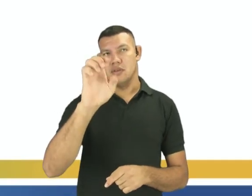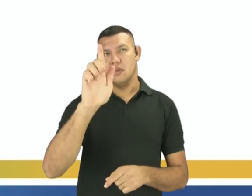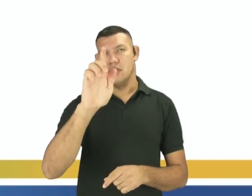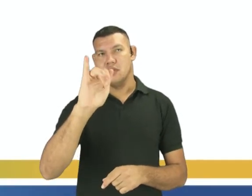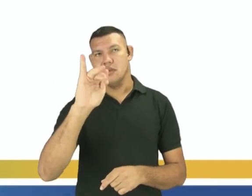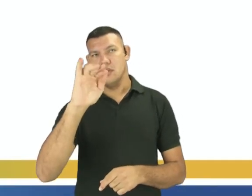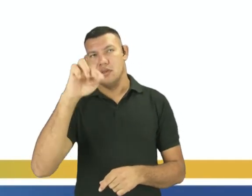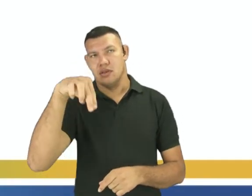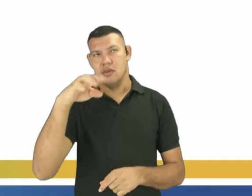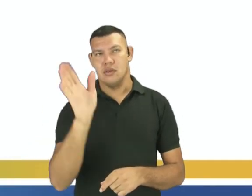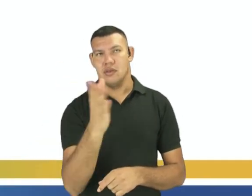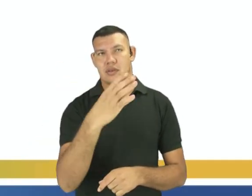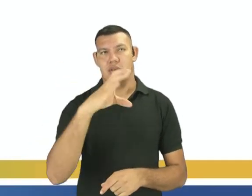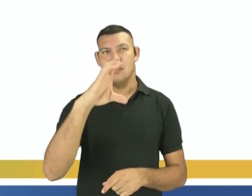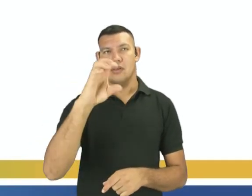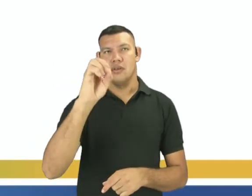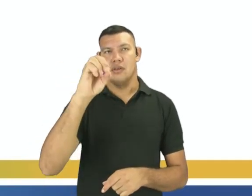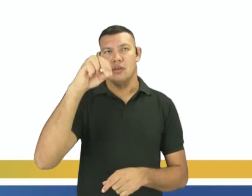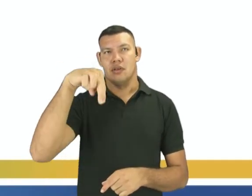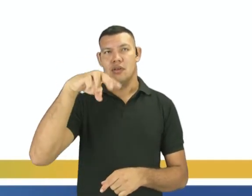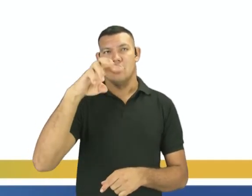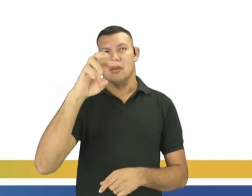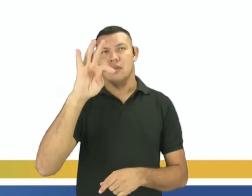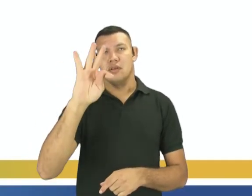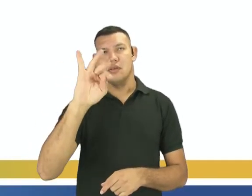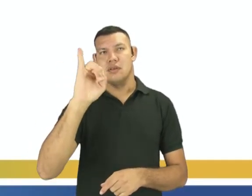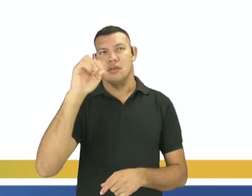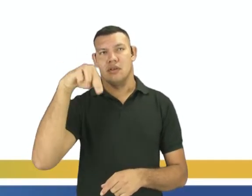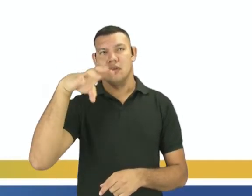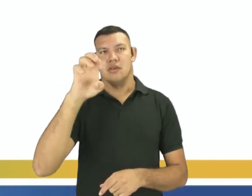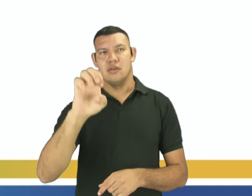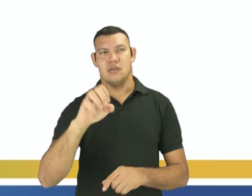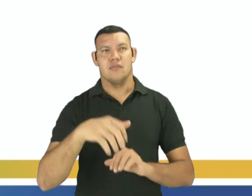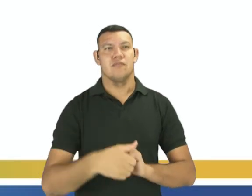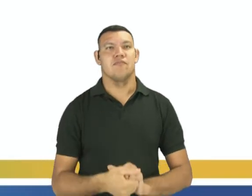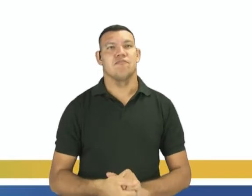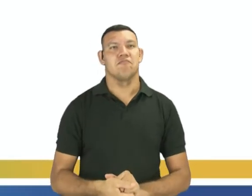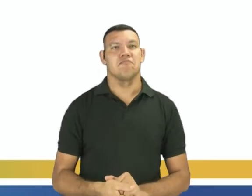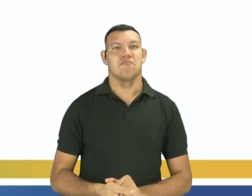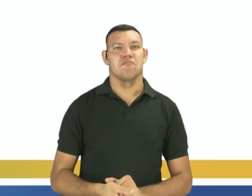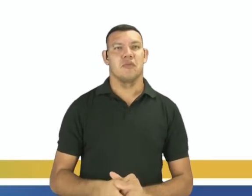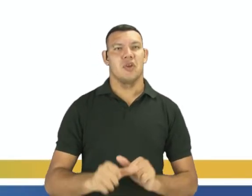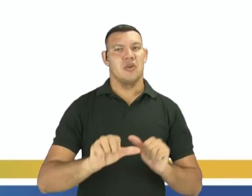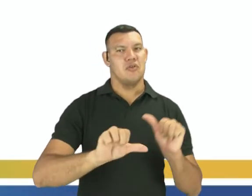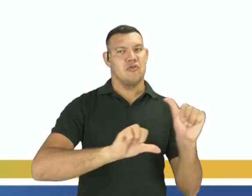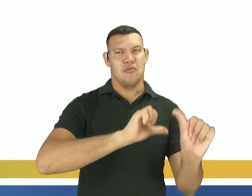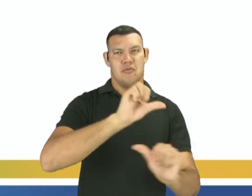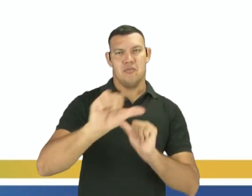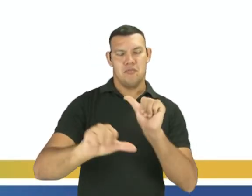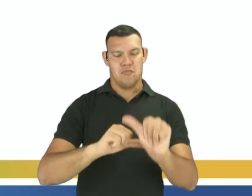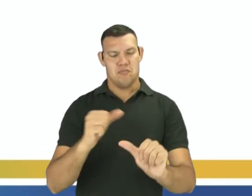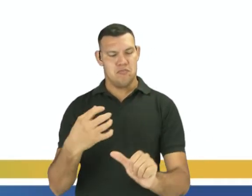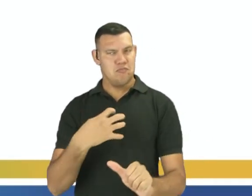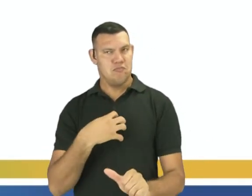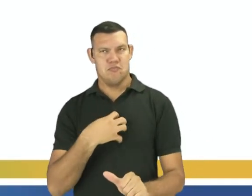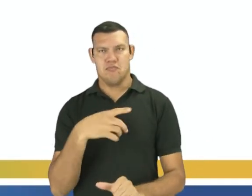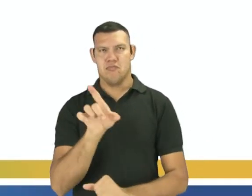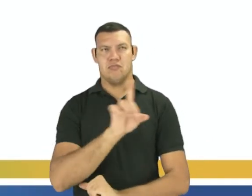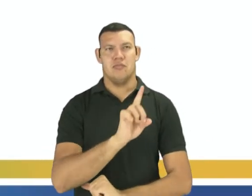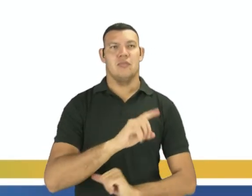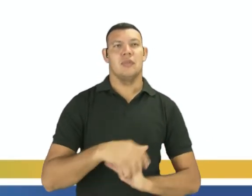começar. Olha o próximo exemplo. I start to work on Monday. Eu começo a trabalhar na segunda-feira. Tanto